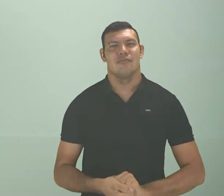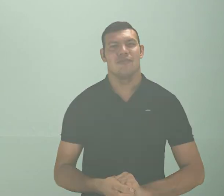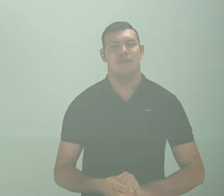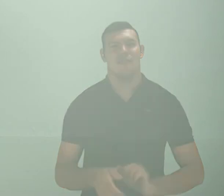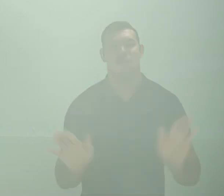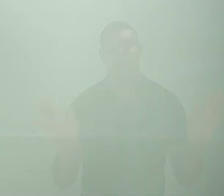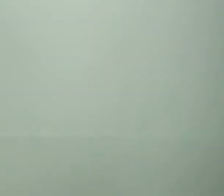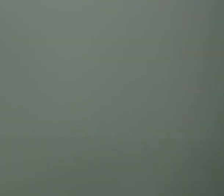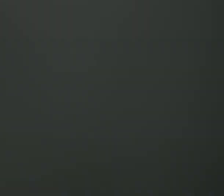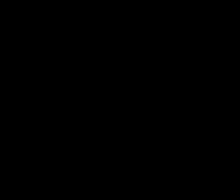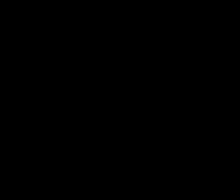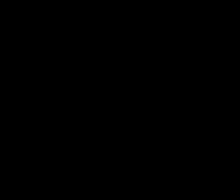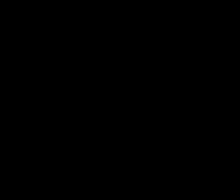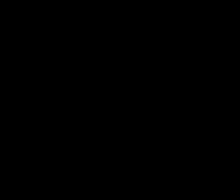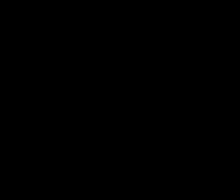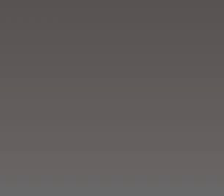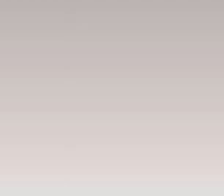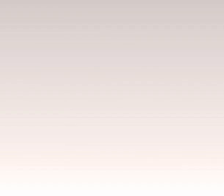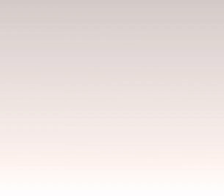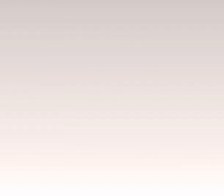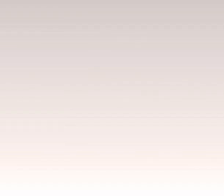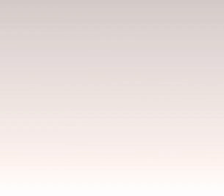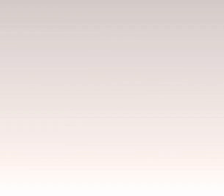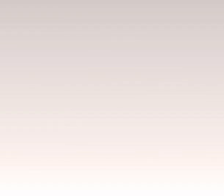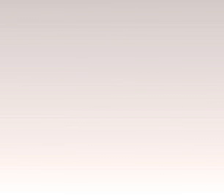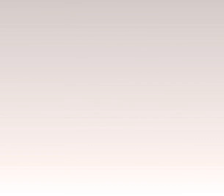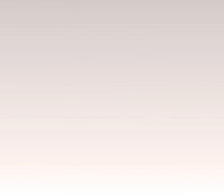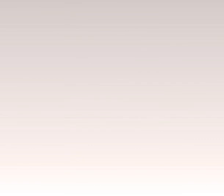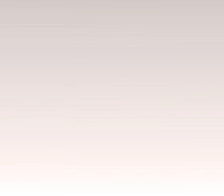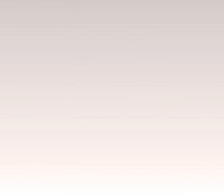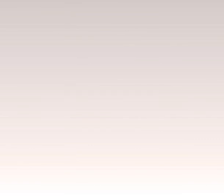até a próxima e